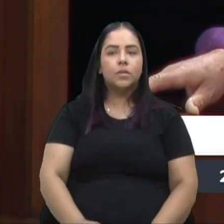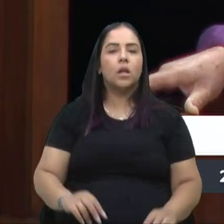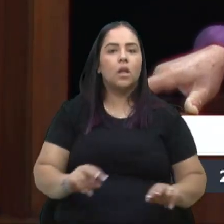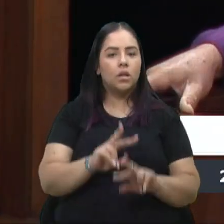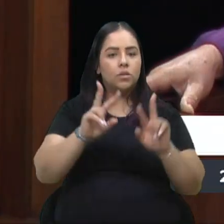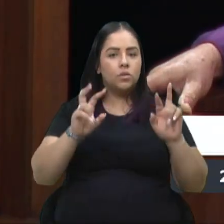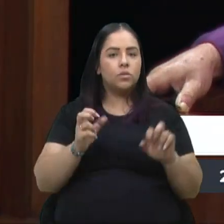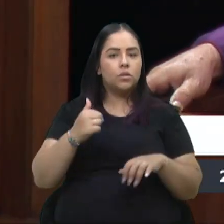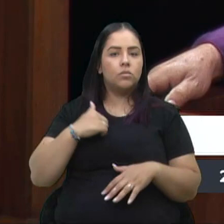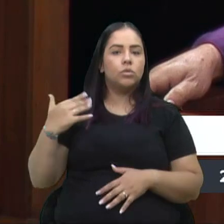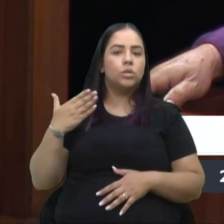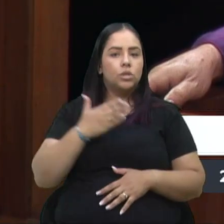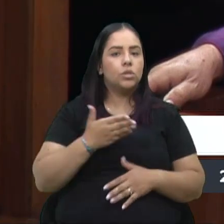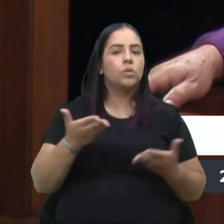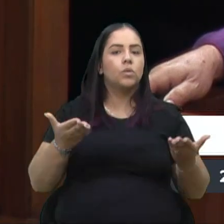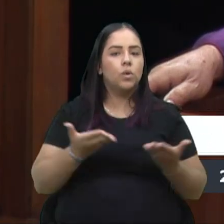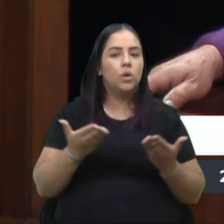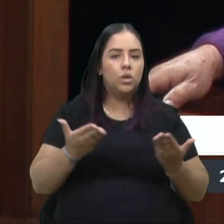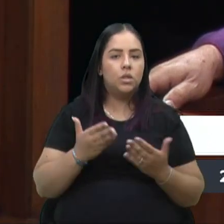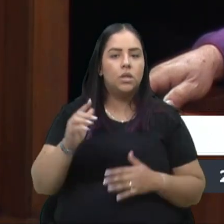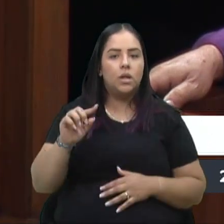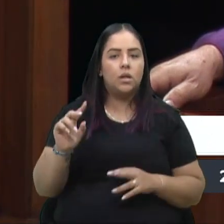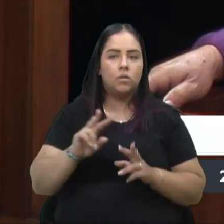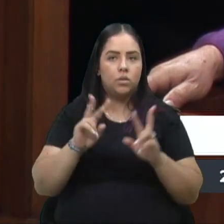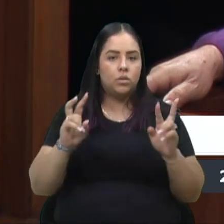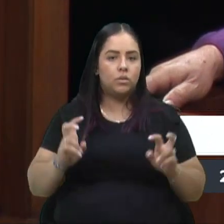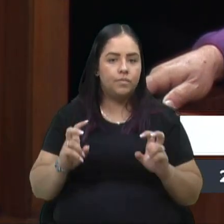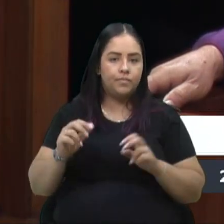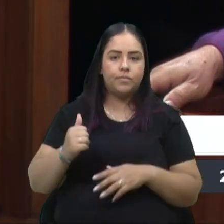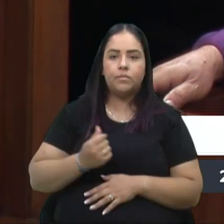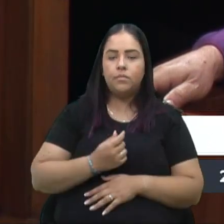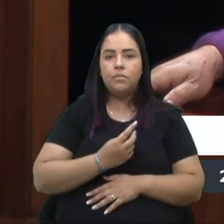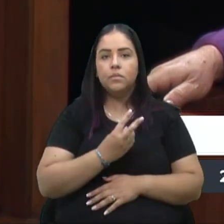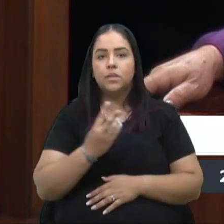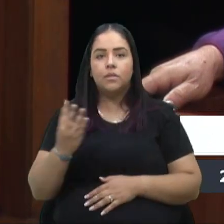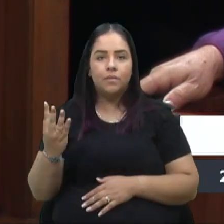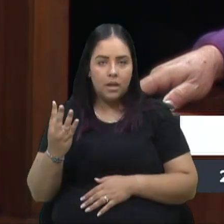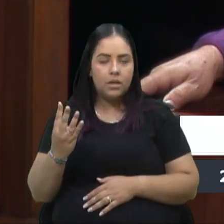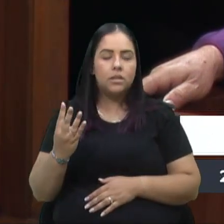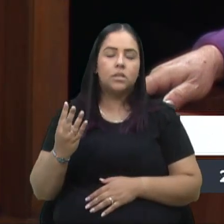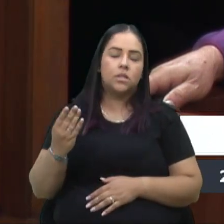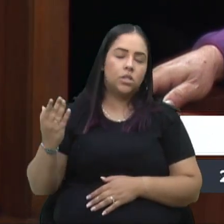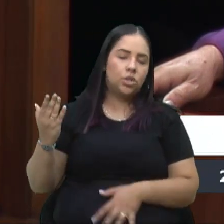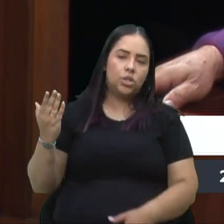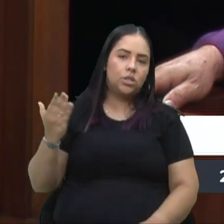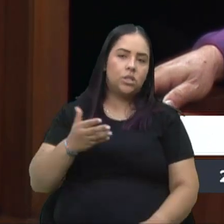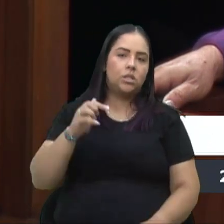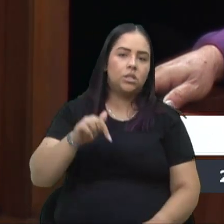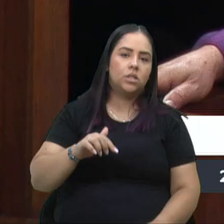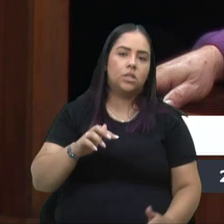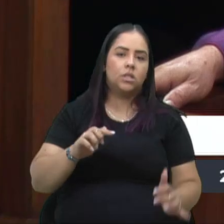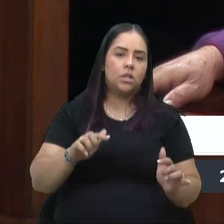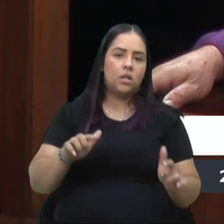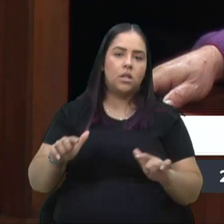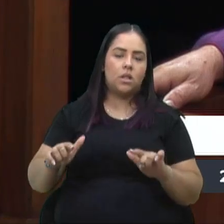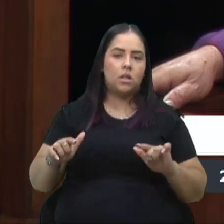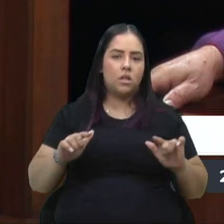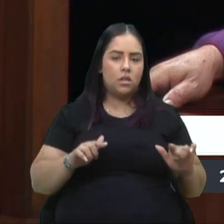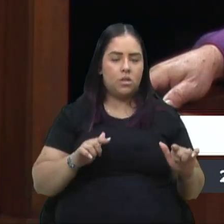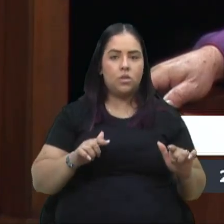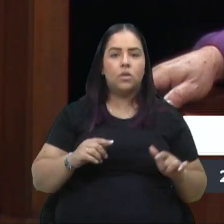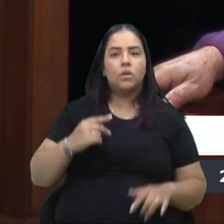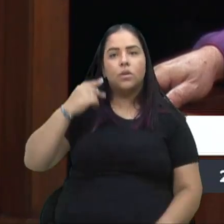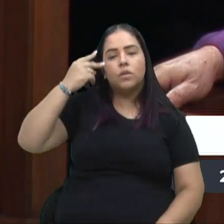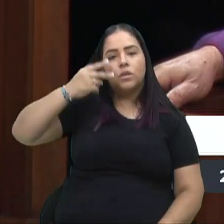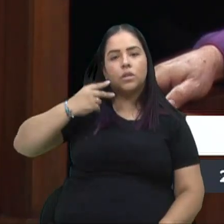que me traz nesta casa hoje é um dos assuntos de vários que chega nos gabinetes dos